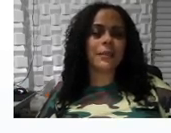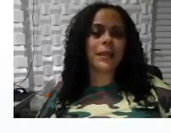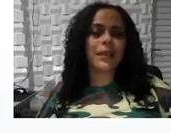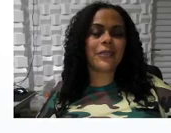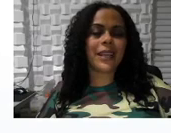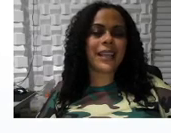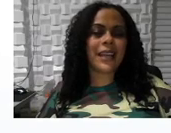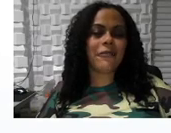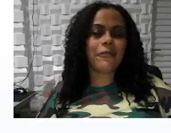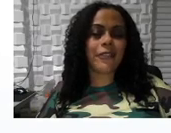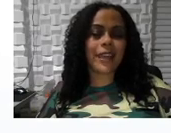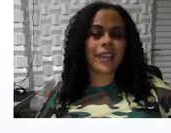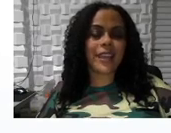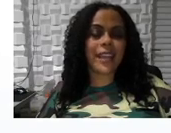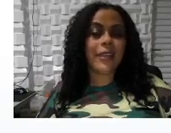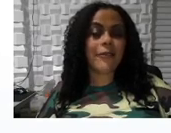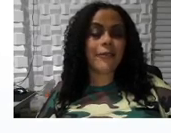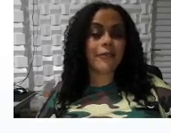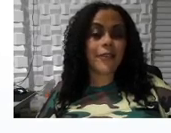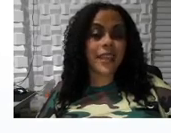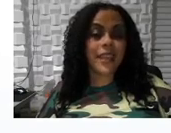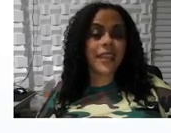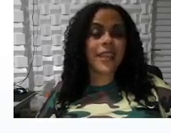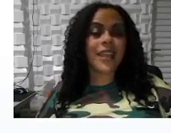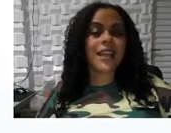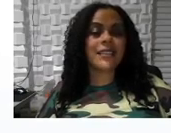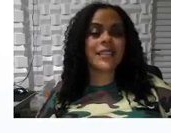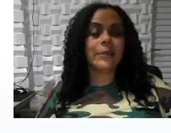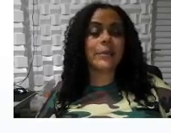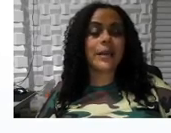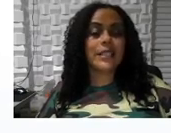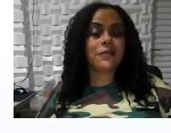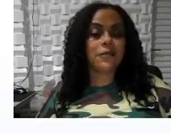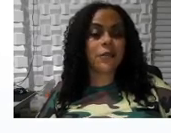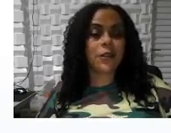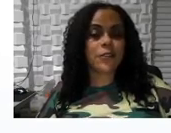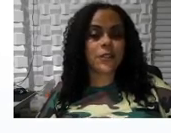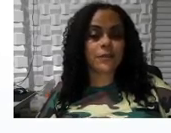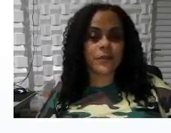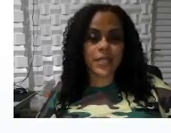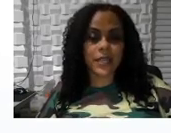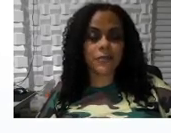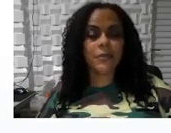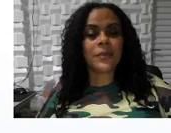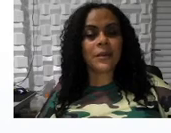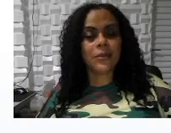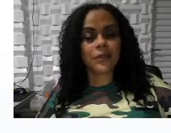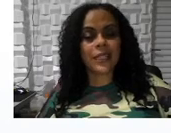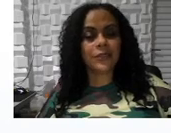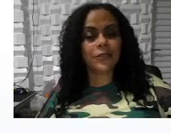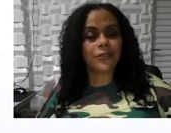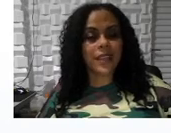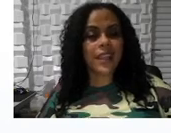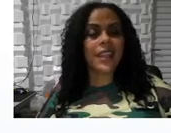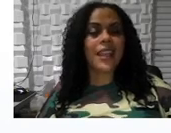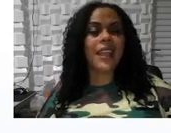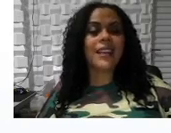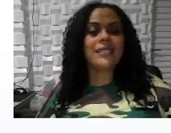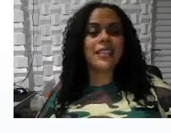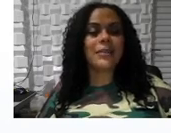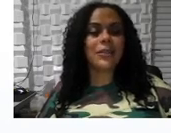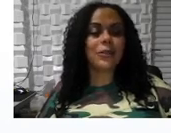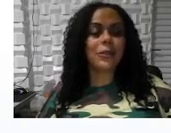palavra café. Fé é a sílaba mais forte, certo? Portanto, fé é a